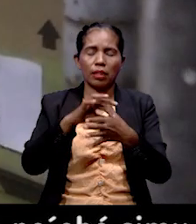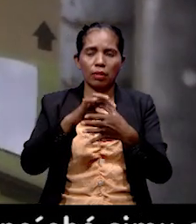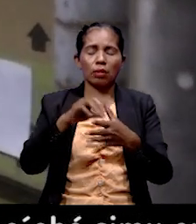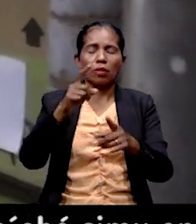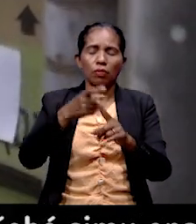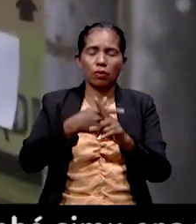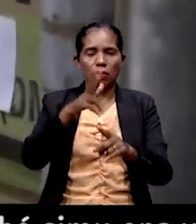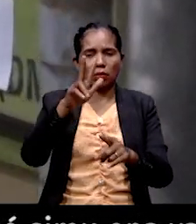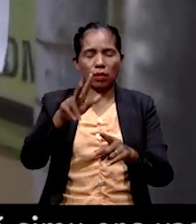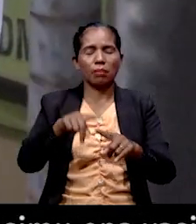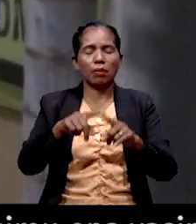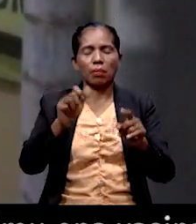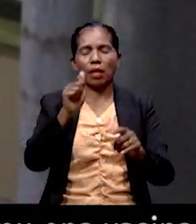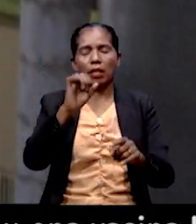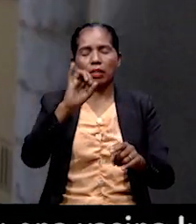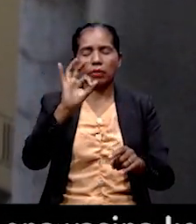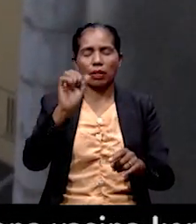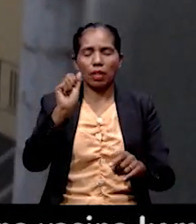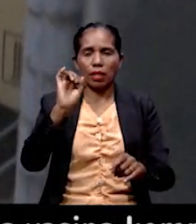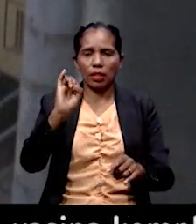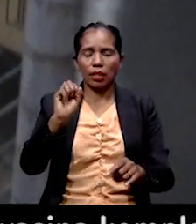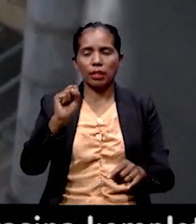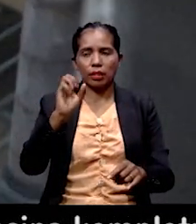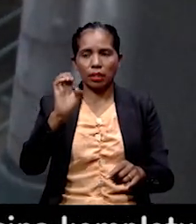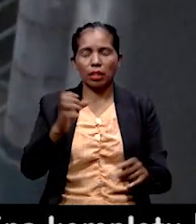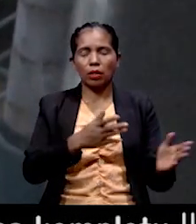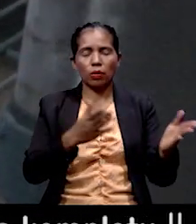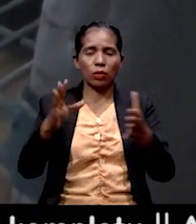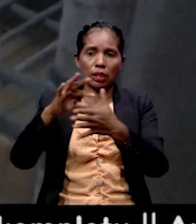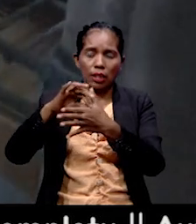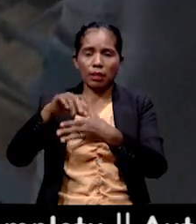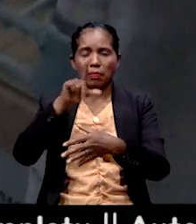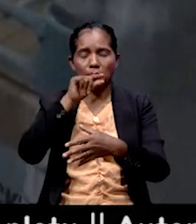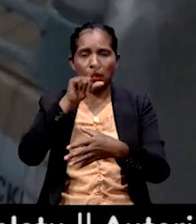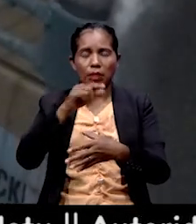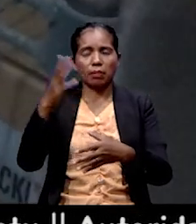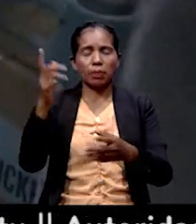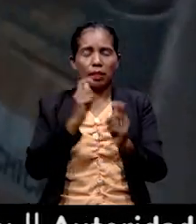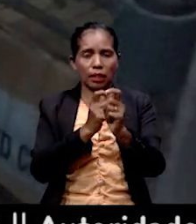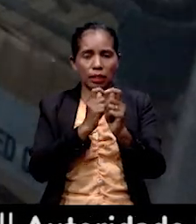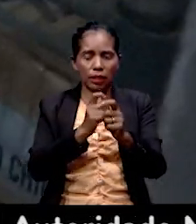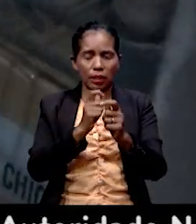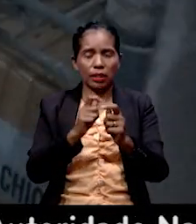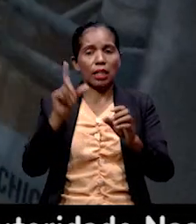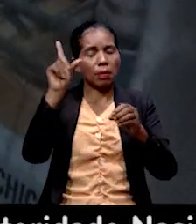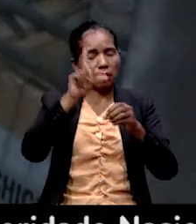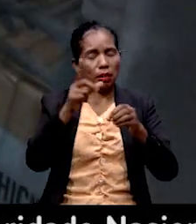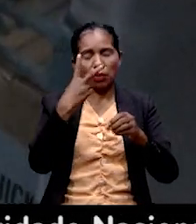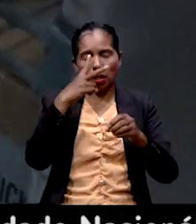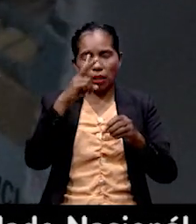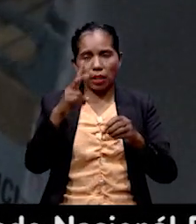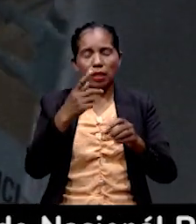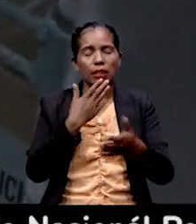fulantolo, mai bai faese decide halo selagem nune lori nang manu refere bahalo teste laboratório ato bele hari ini